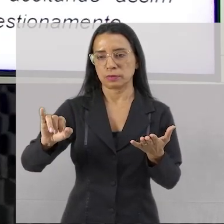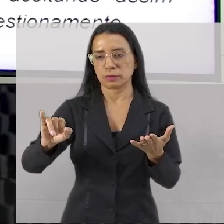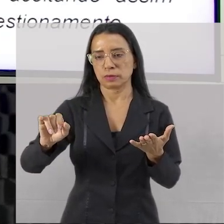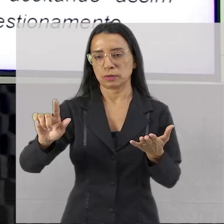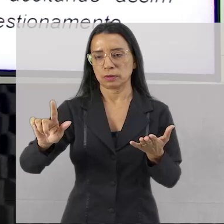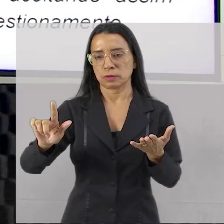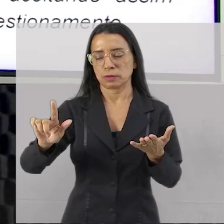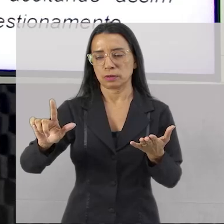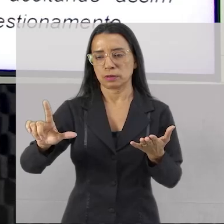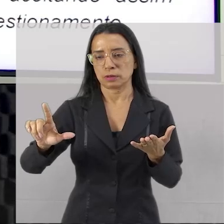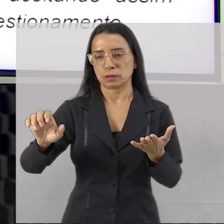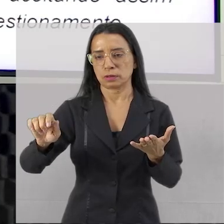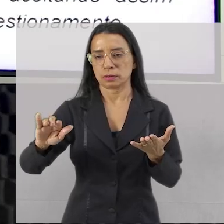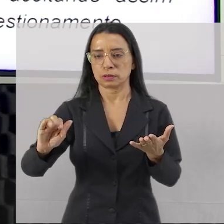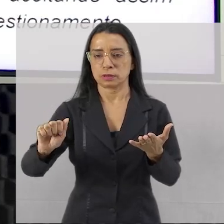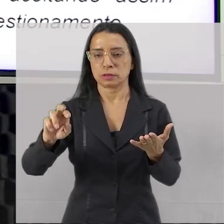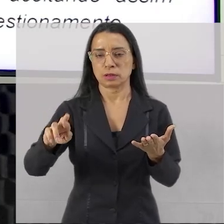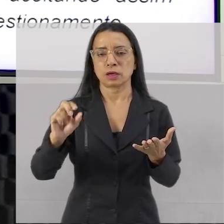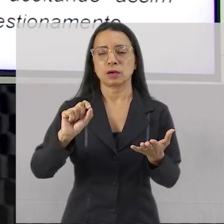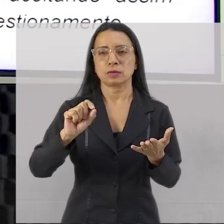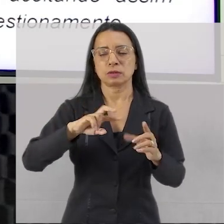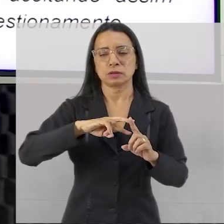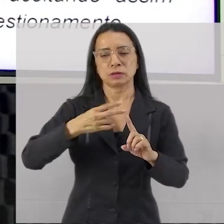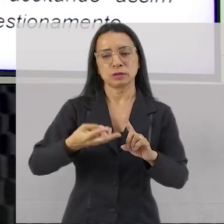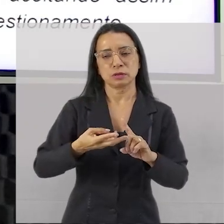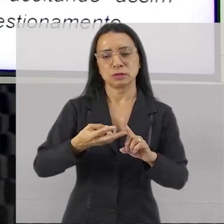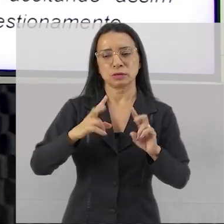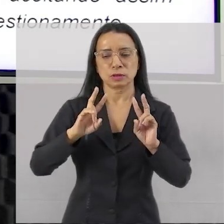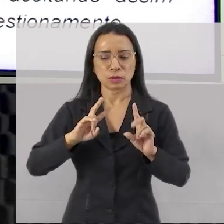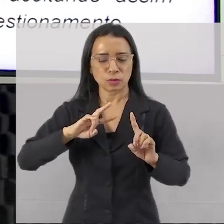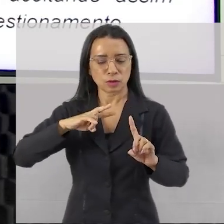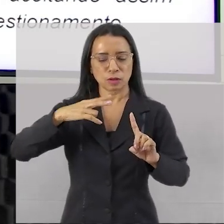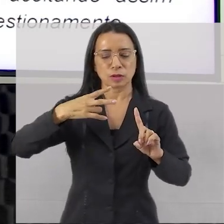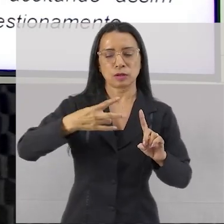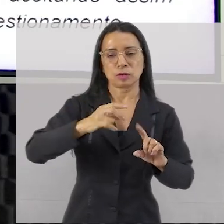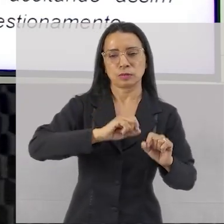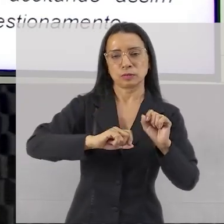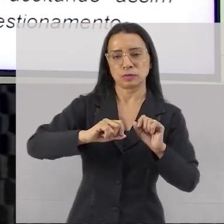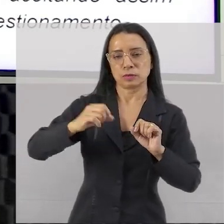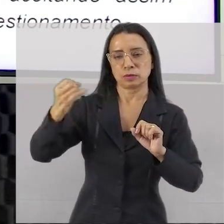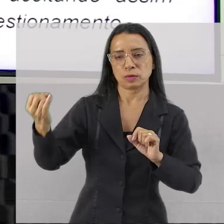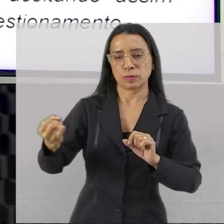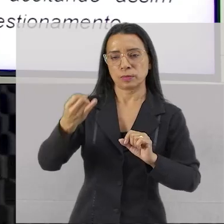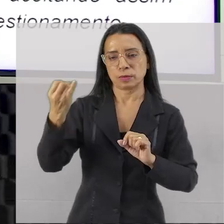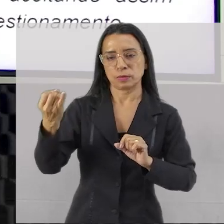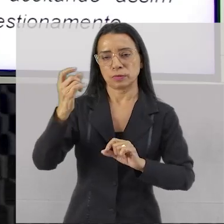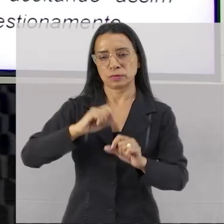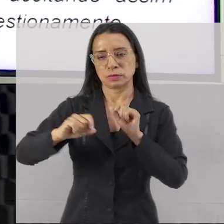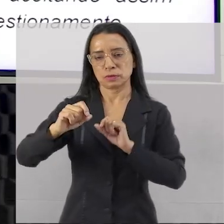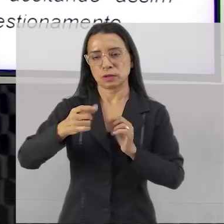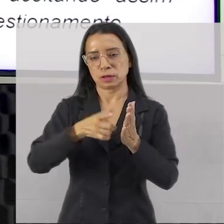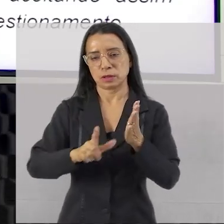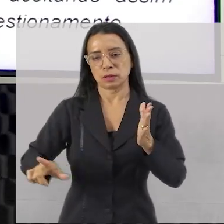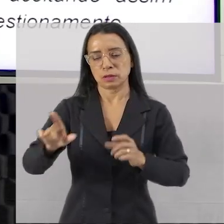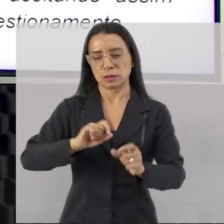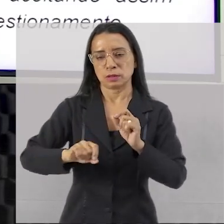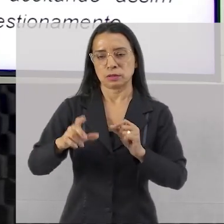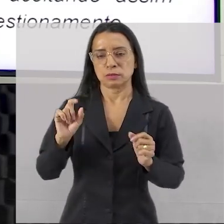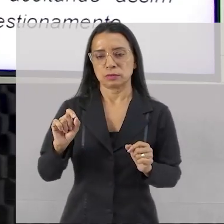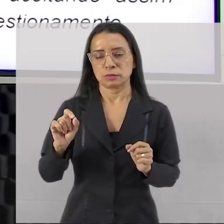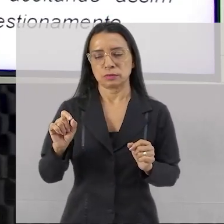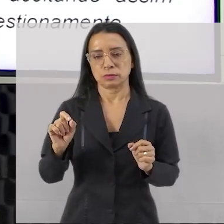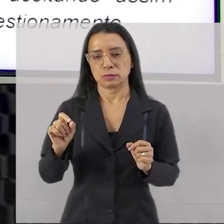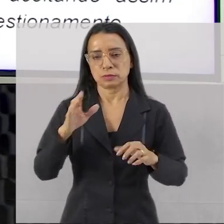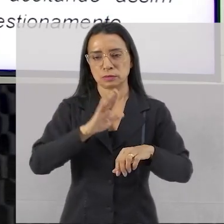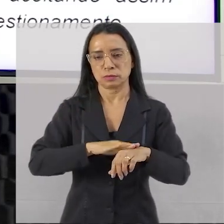dar privilégios, é não dar ênfase, é não priorizar a literatura, tá bom? O